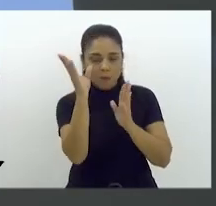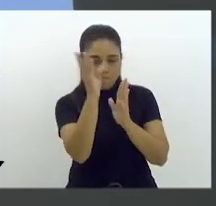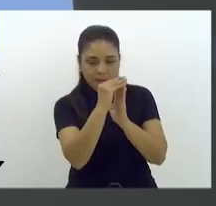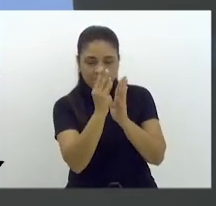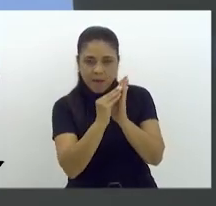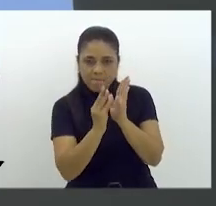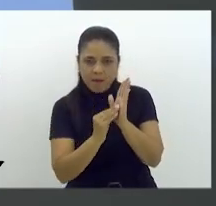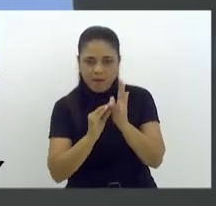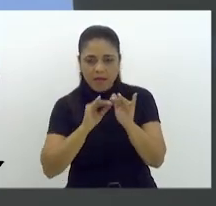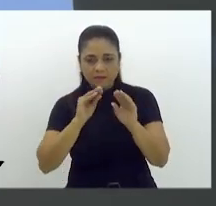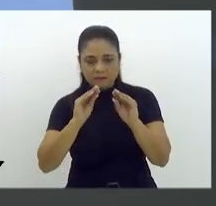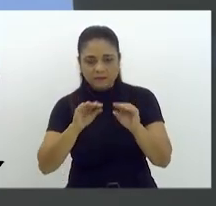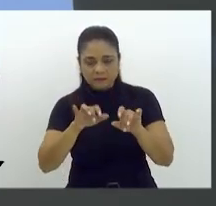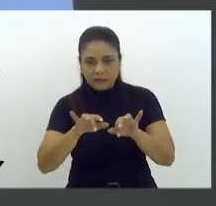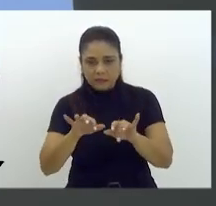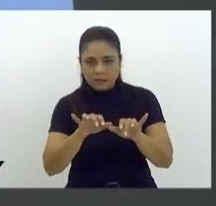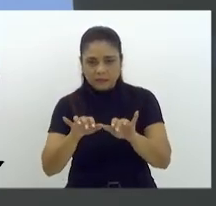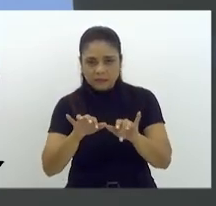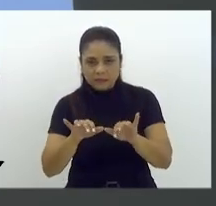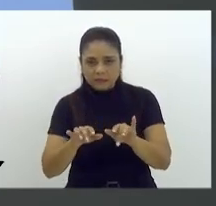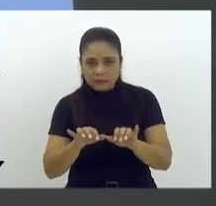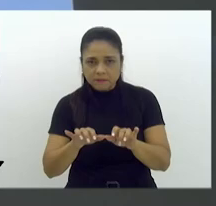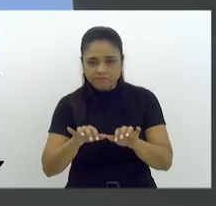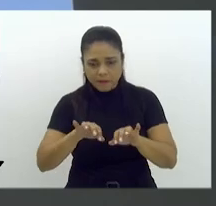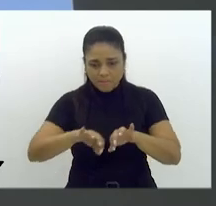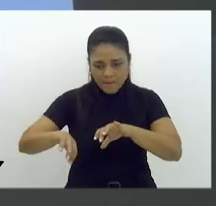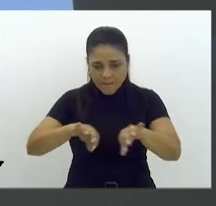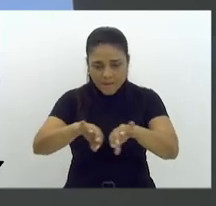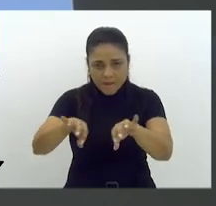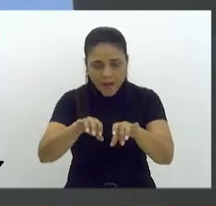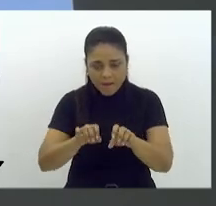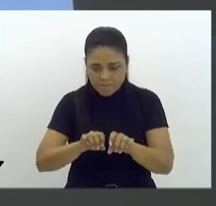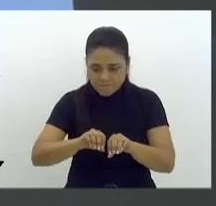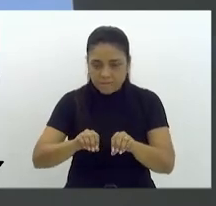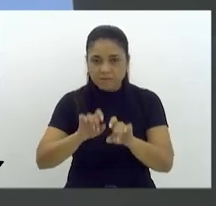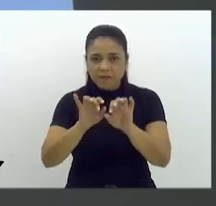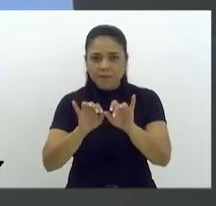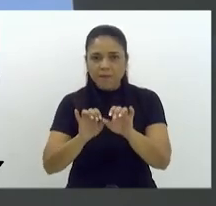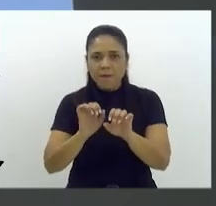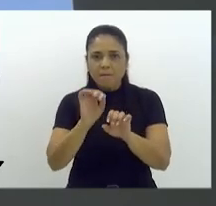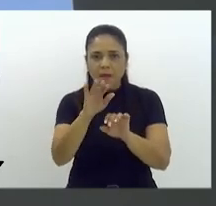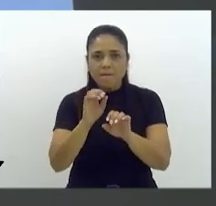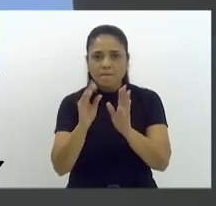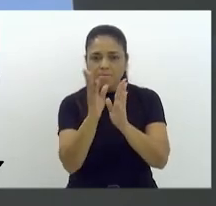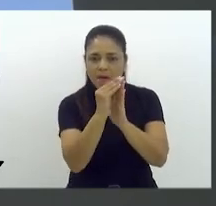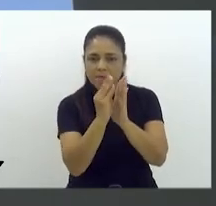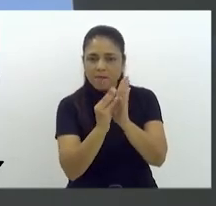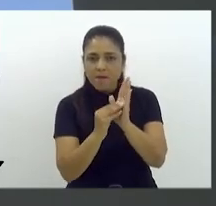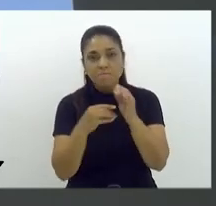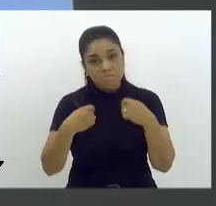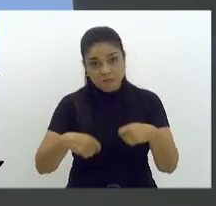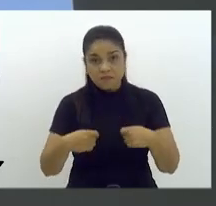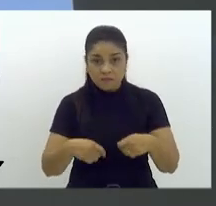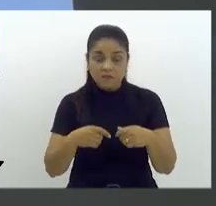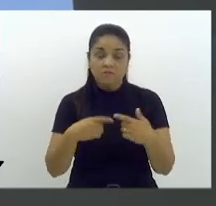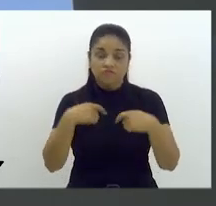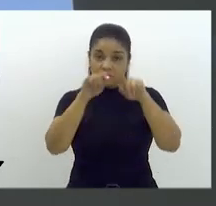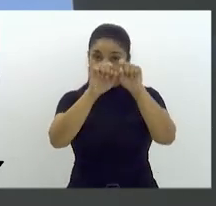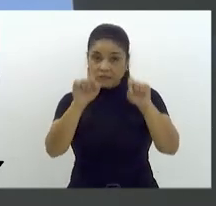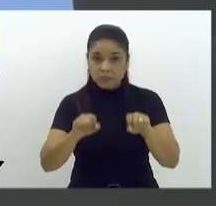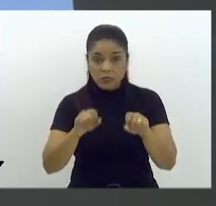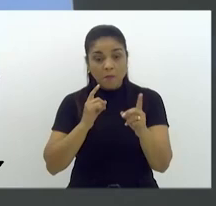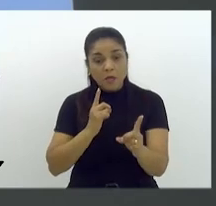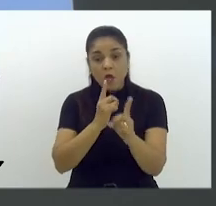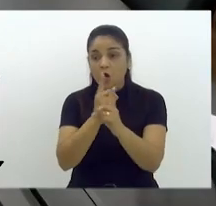dentro do sistema que senão depois você não consegue encontrar o sistema não vai fazer nada sem a informação inserida ali então se